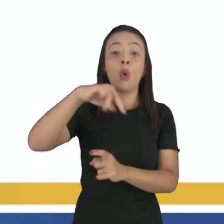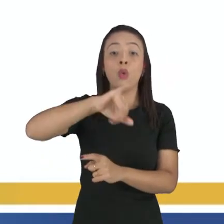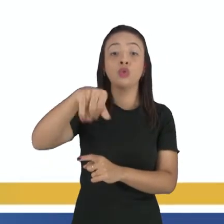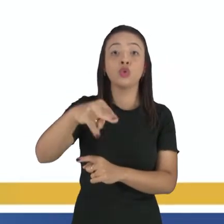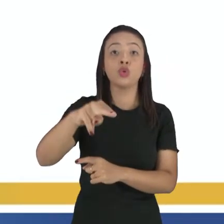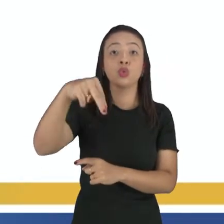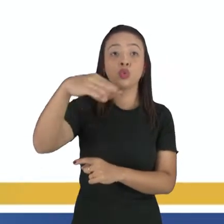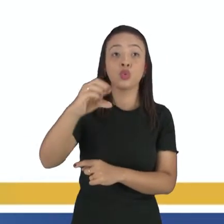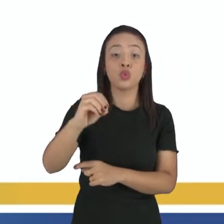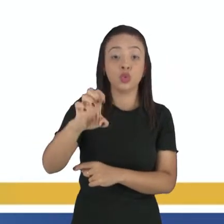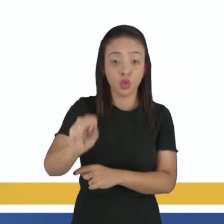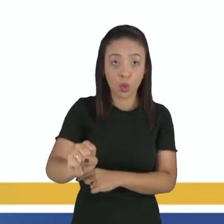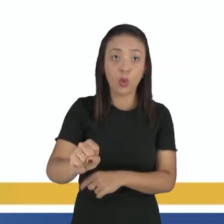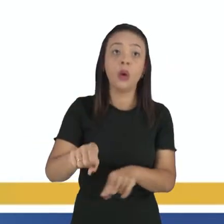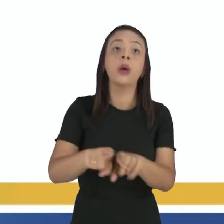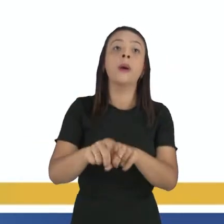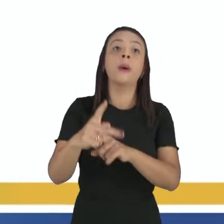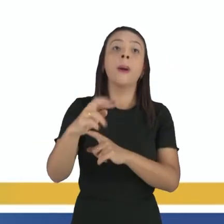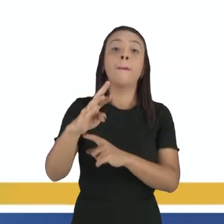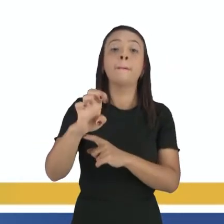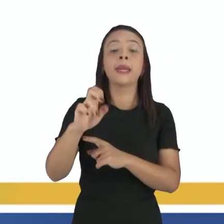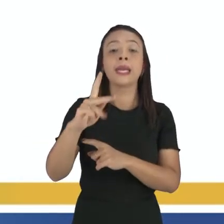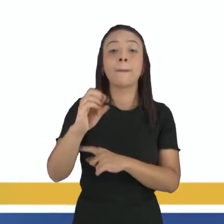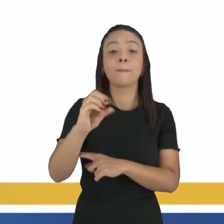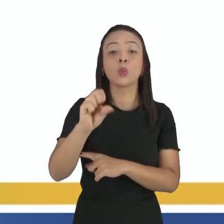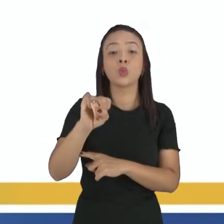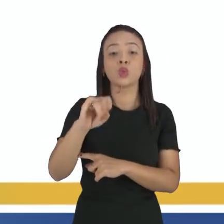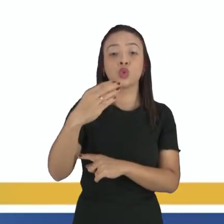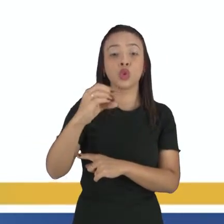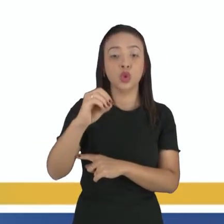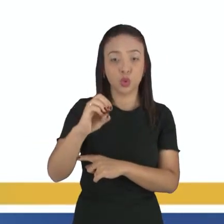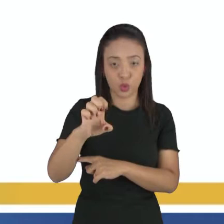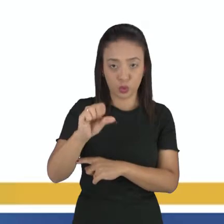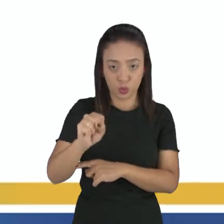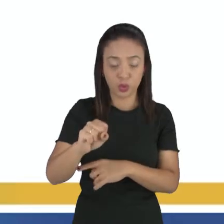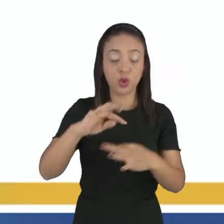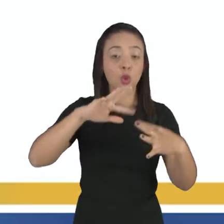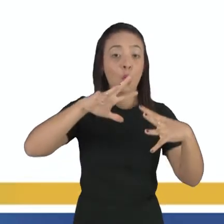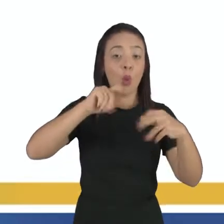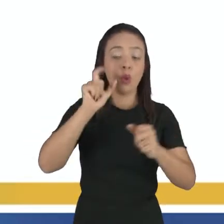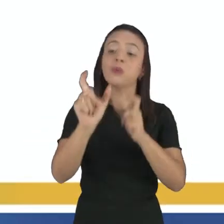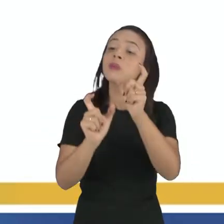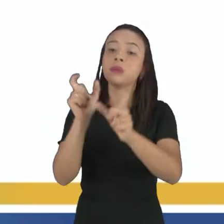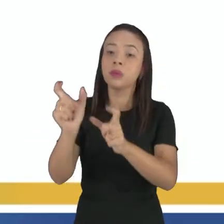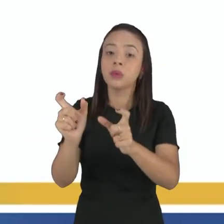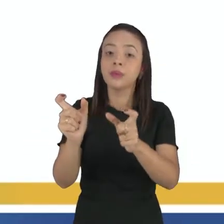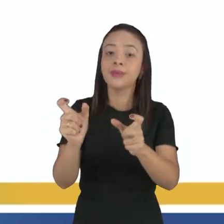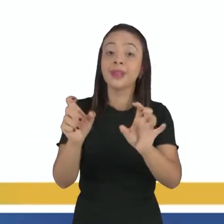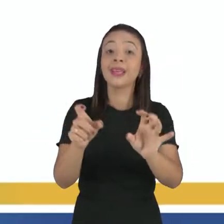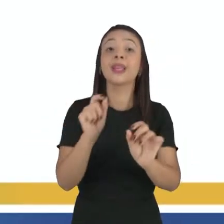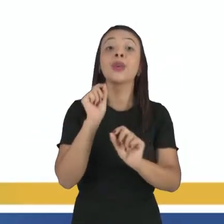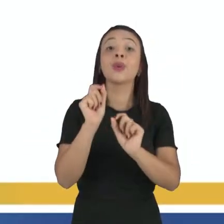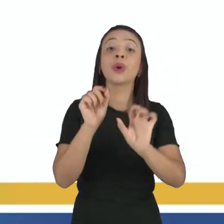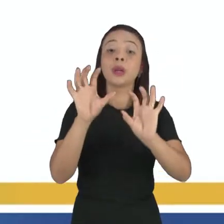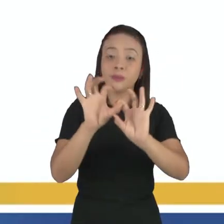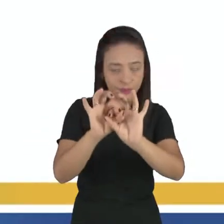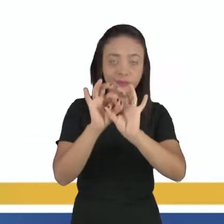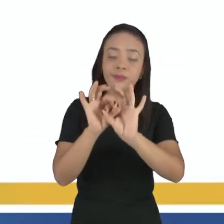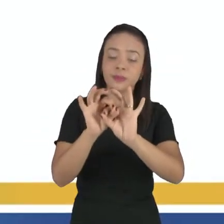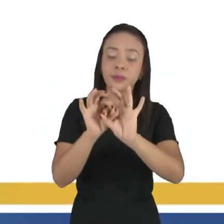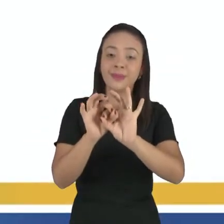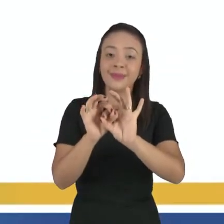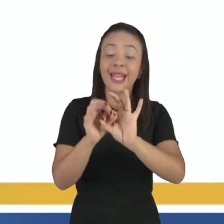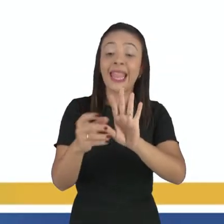as preposições e todas essa Gama de palavras de conectivos de partículas